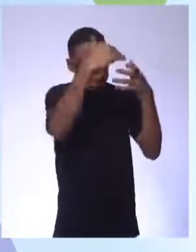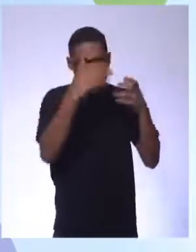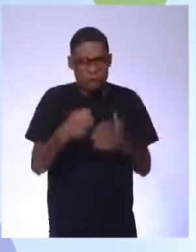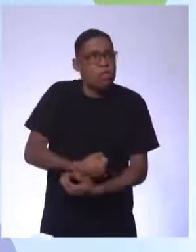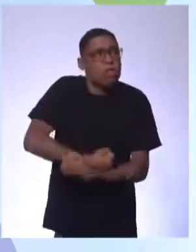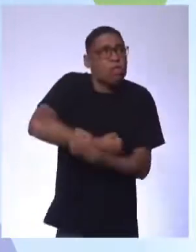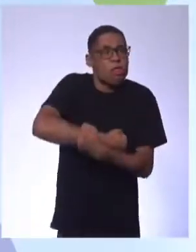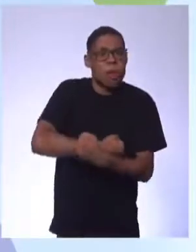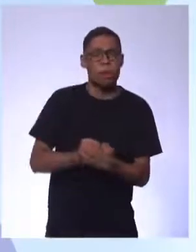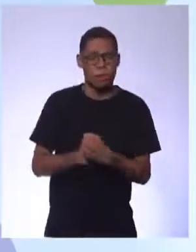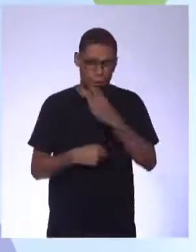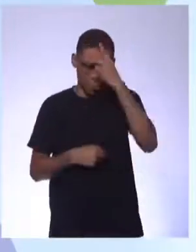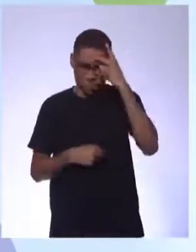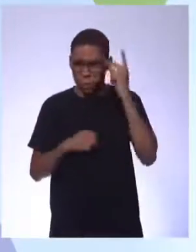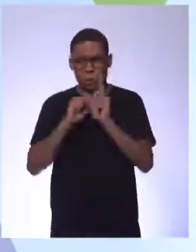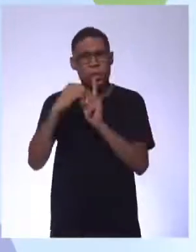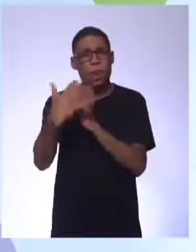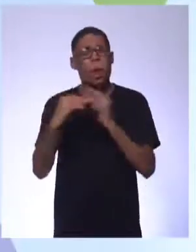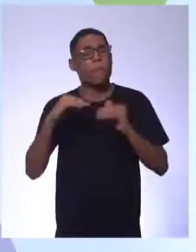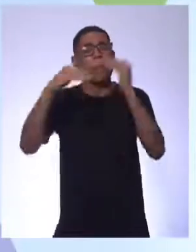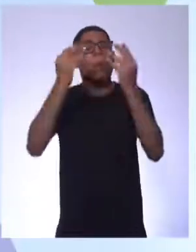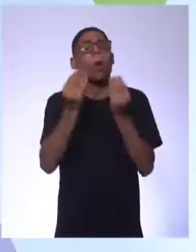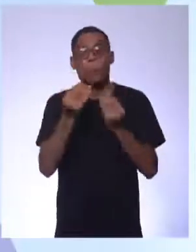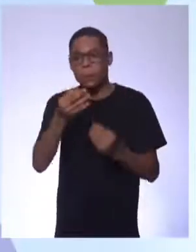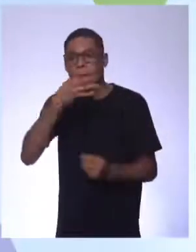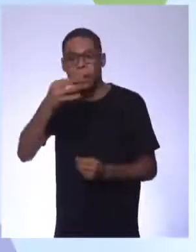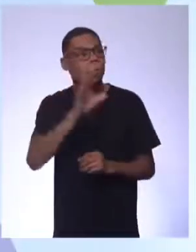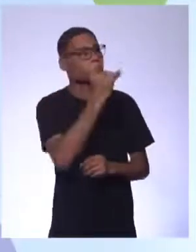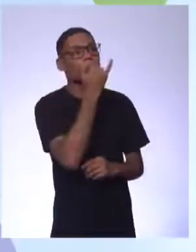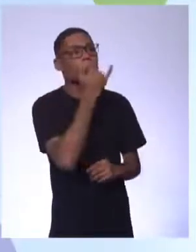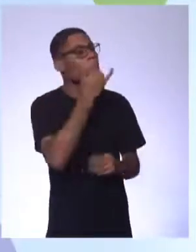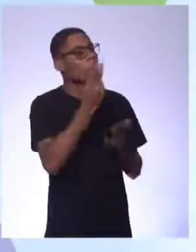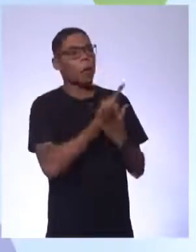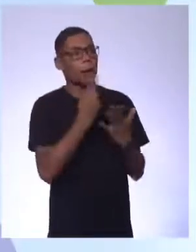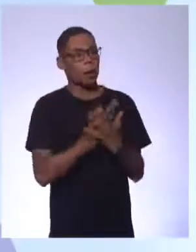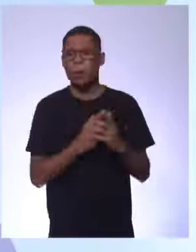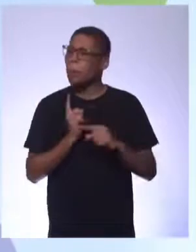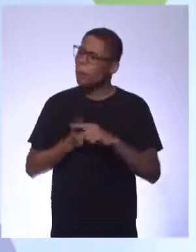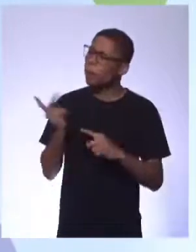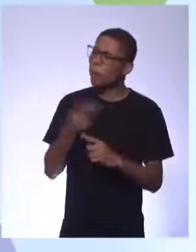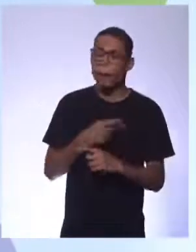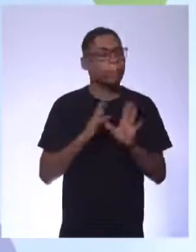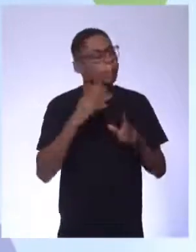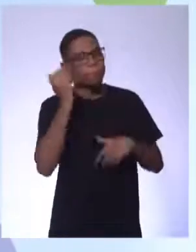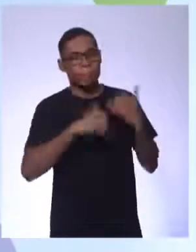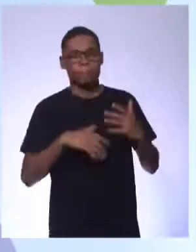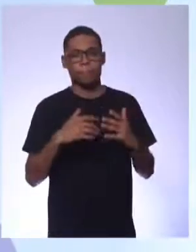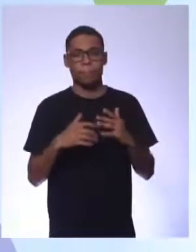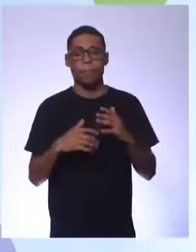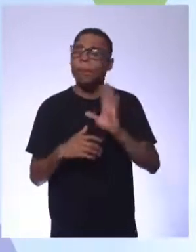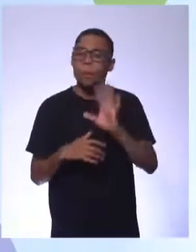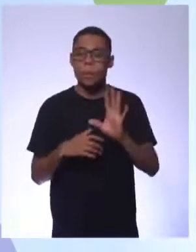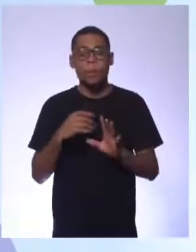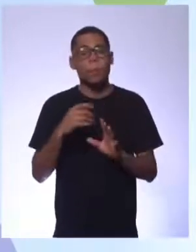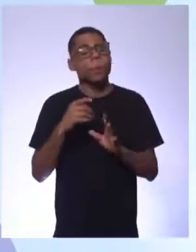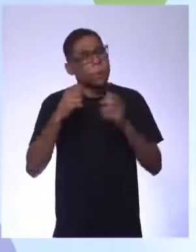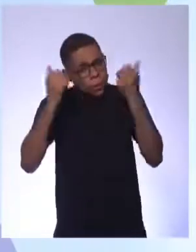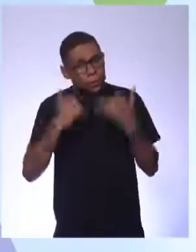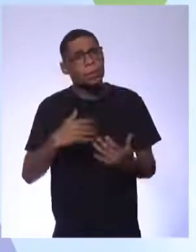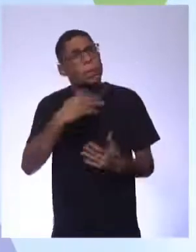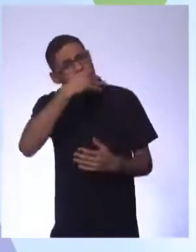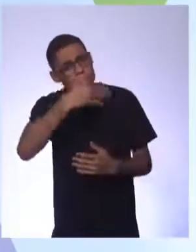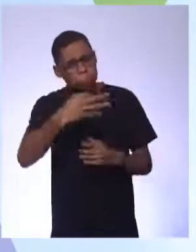evolui. E como é que ela evolui? A partir de debates, artigos de opinião. Ou seja, respeitar a opinião do outro. Ou seja, escreva um artigo legal,